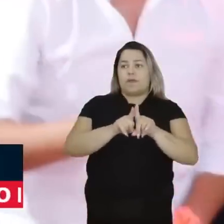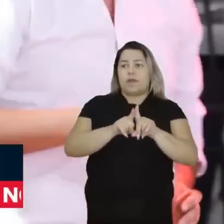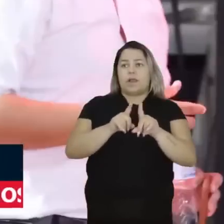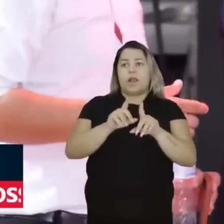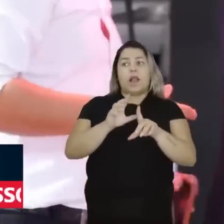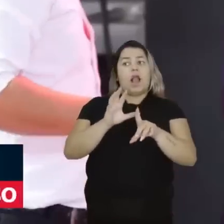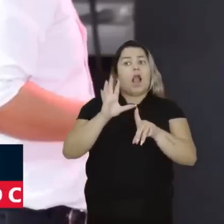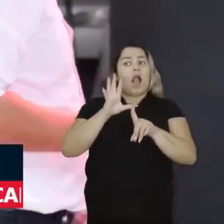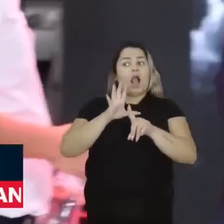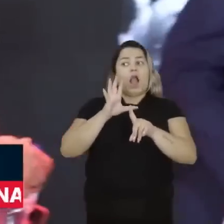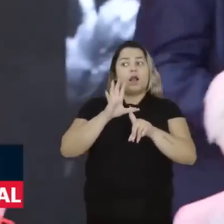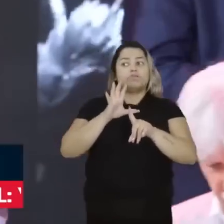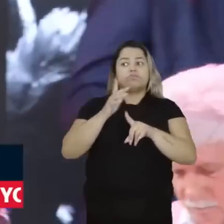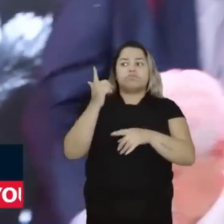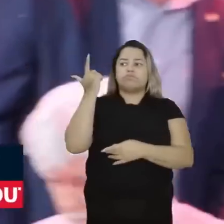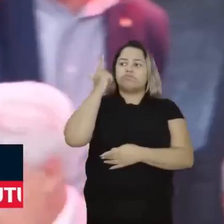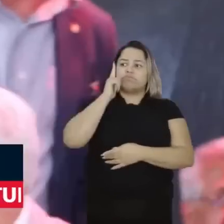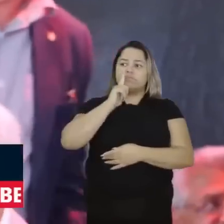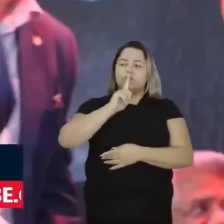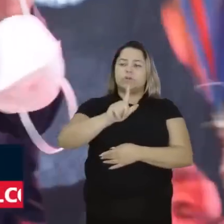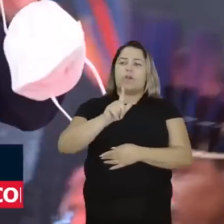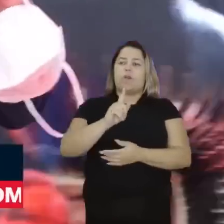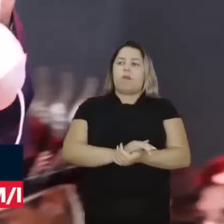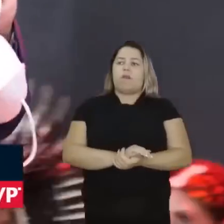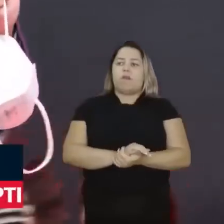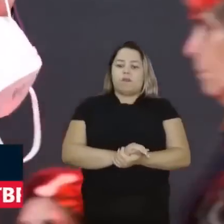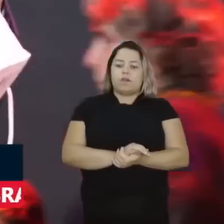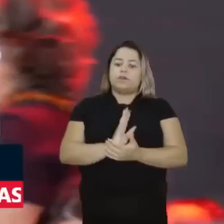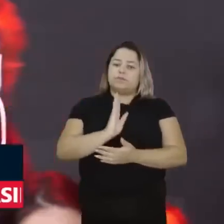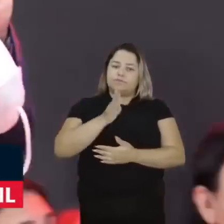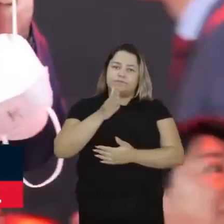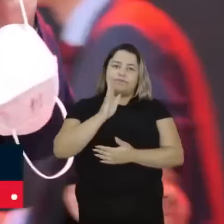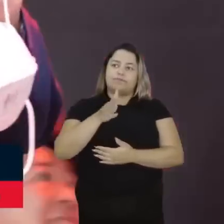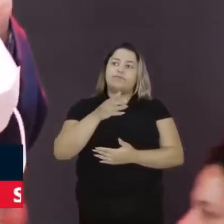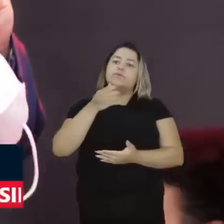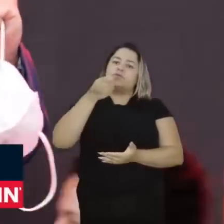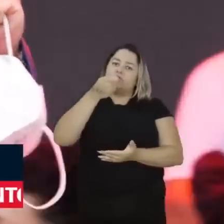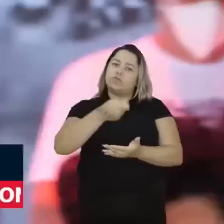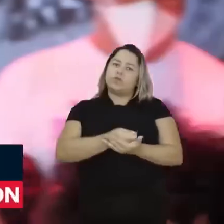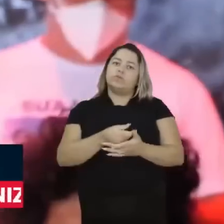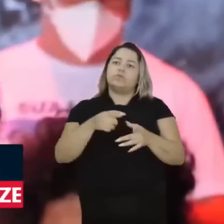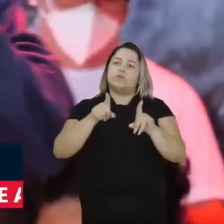ataquem de novo aquilo que já é direito